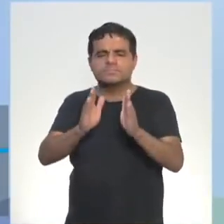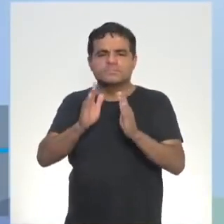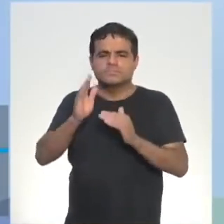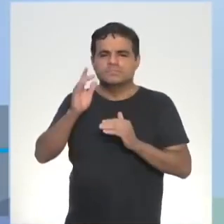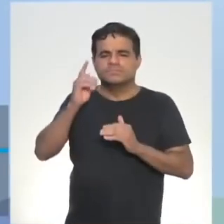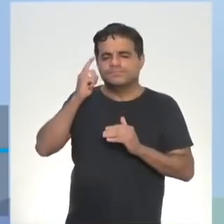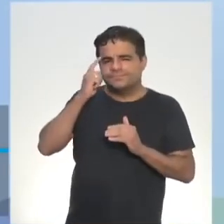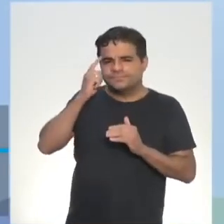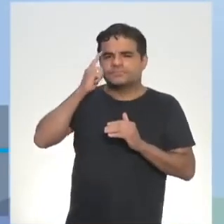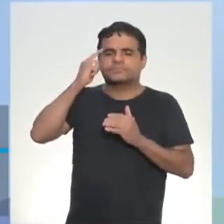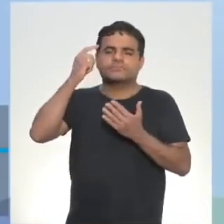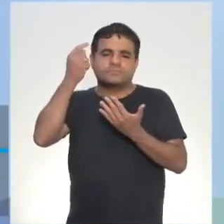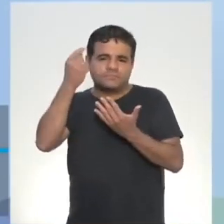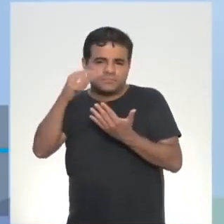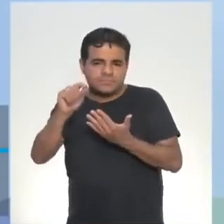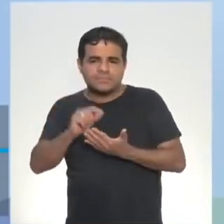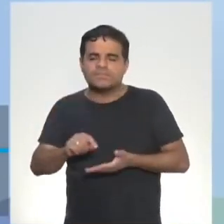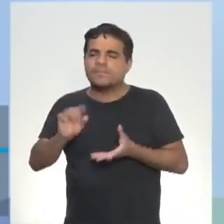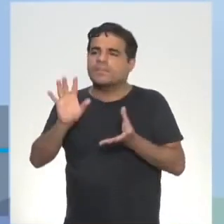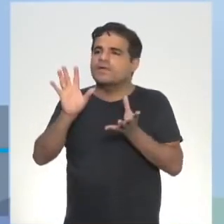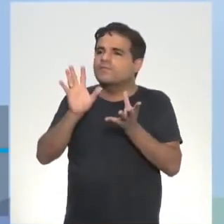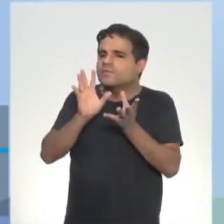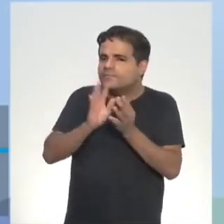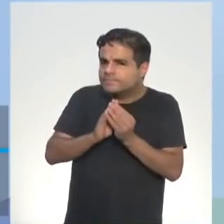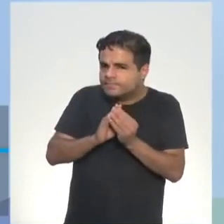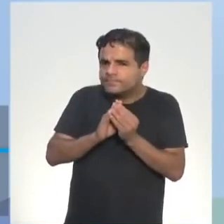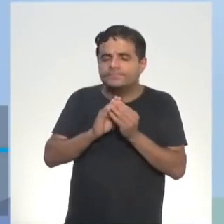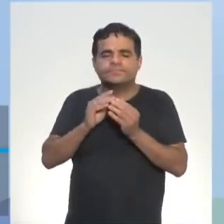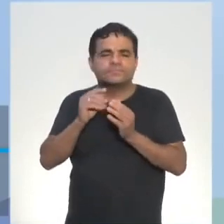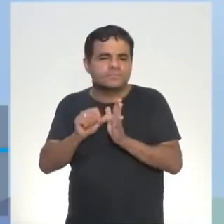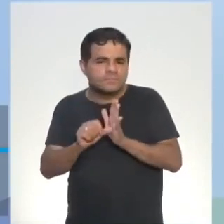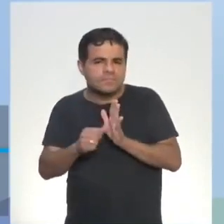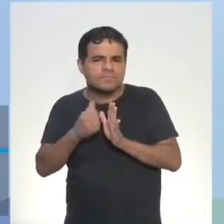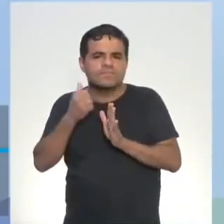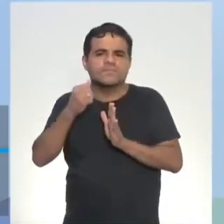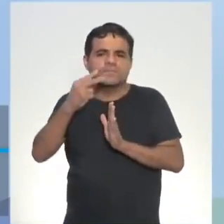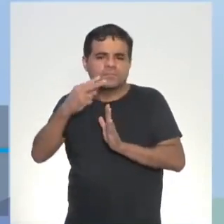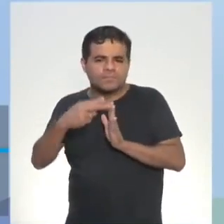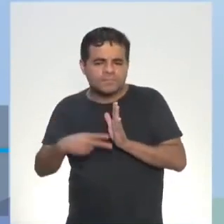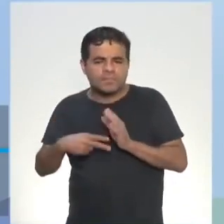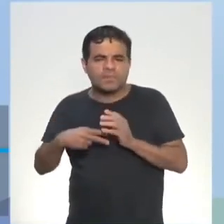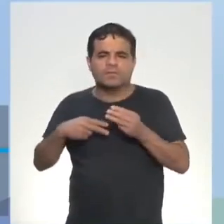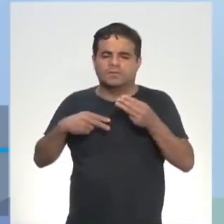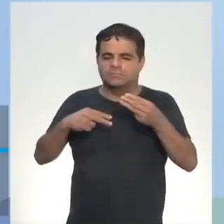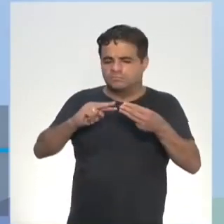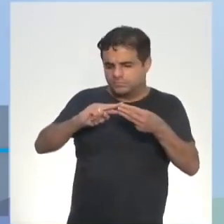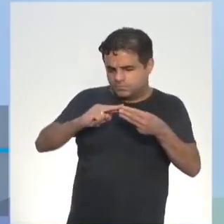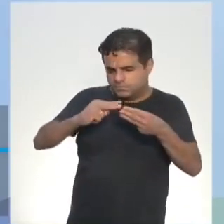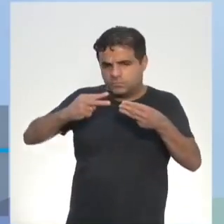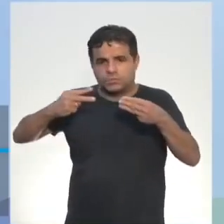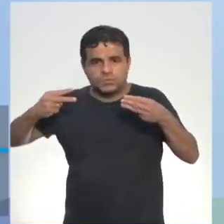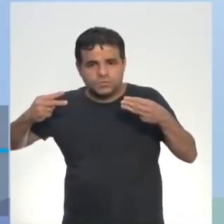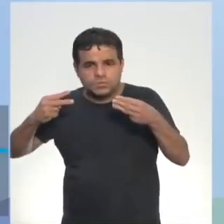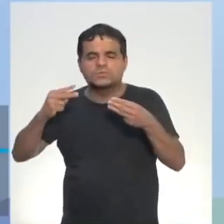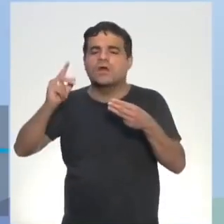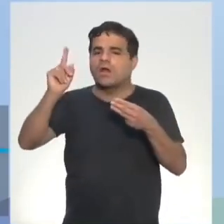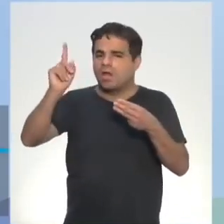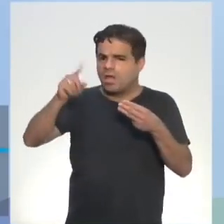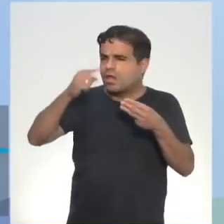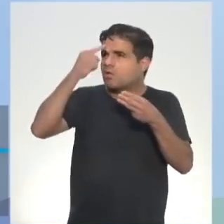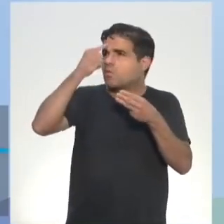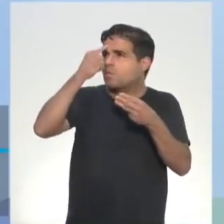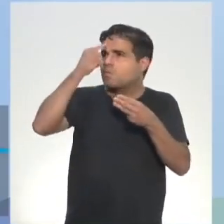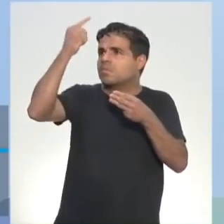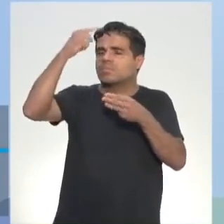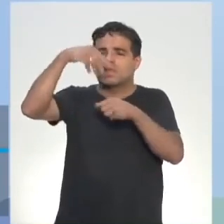só, isso daí é só uma pincelada, né, que a gente deu aí a respeito da primeira e segunda lei de Mendel. Óbvio, professor, que isso daí é uma ideia